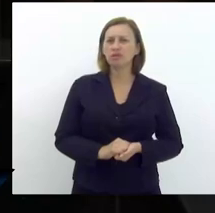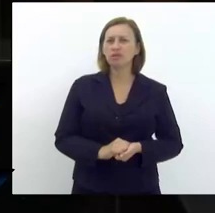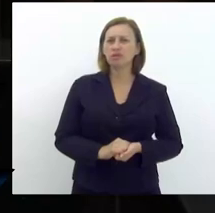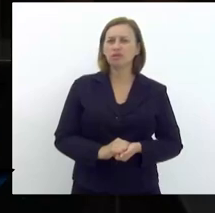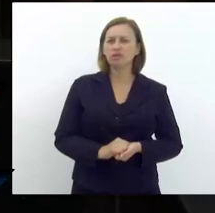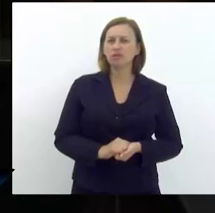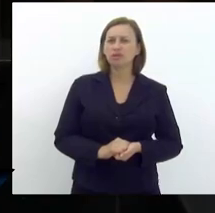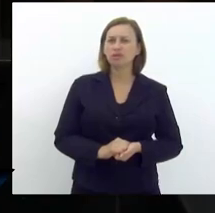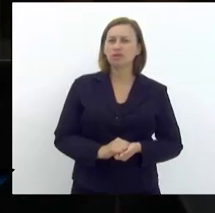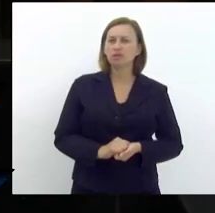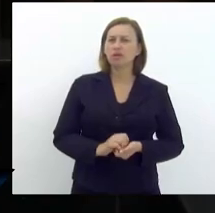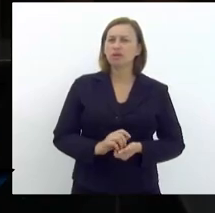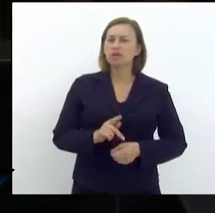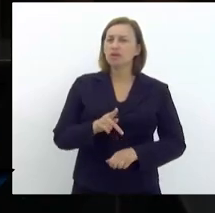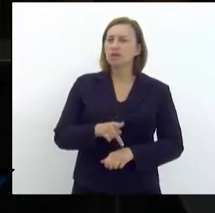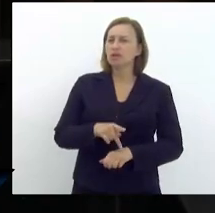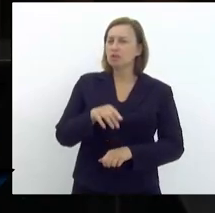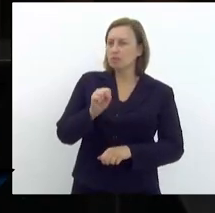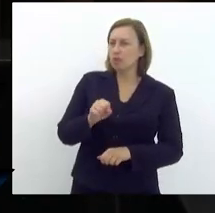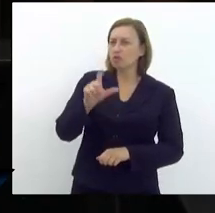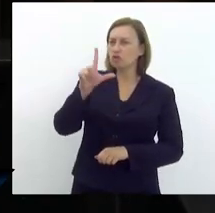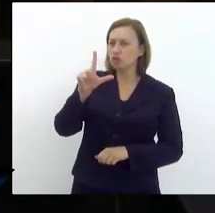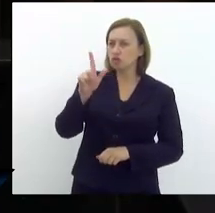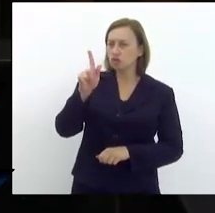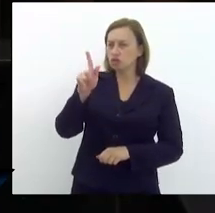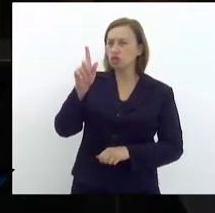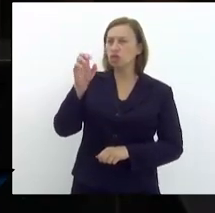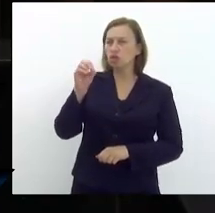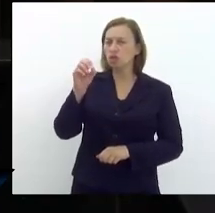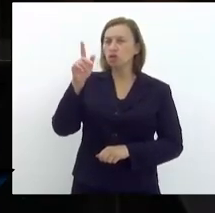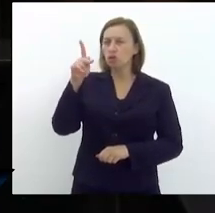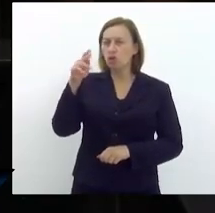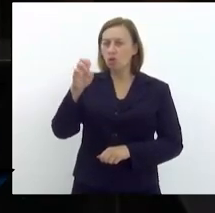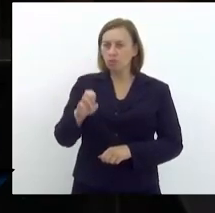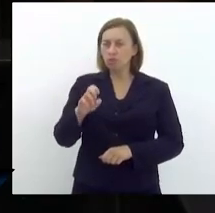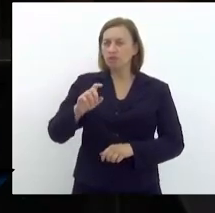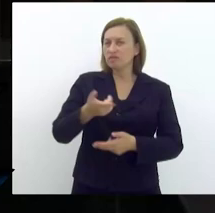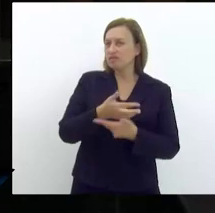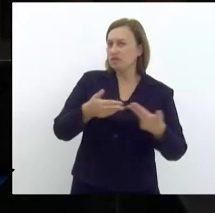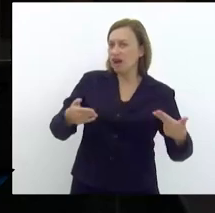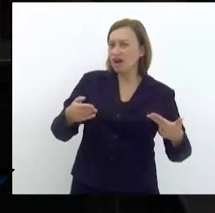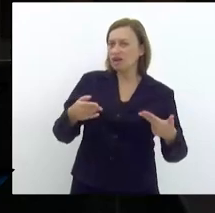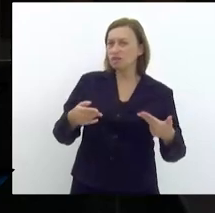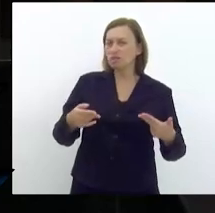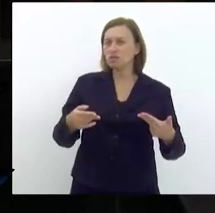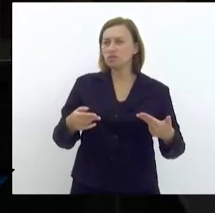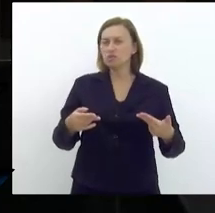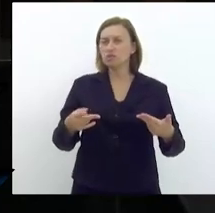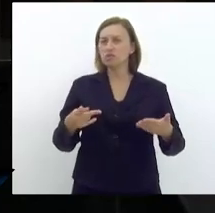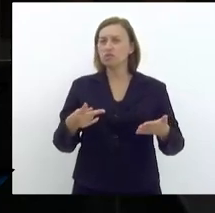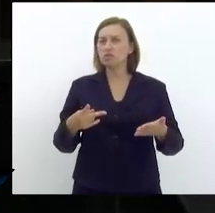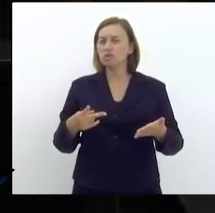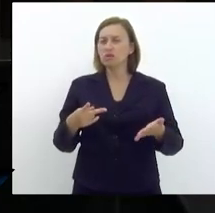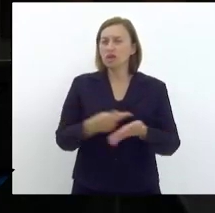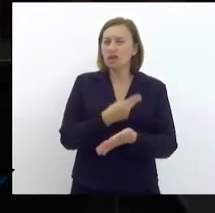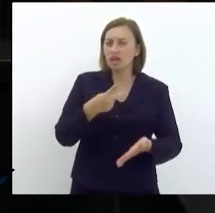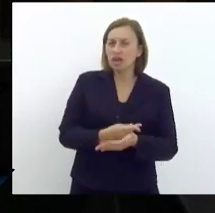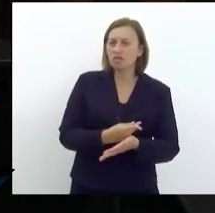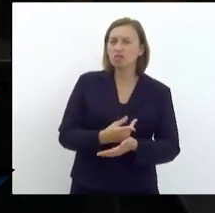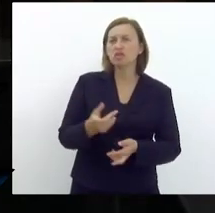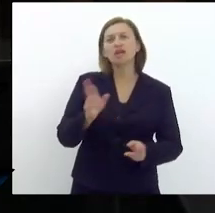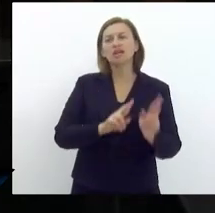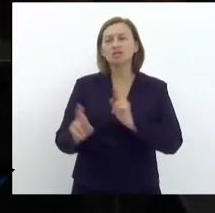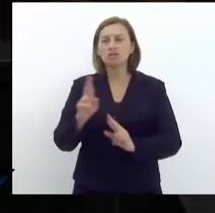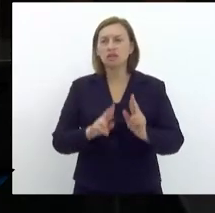e pós golpe muitas atrocidades em relação aos direitos humanos